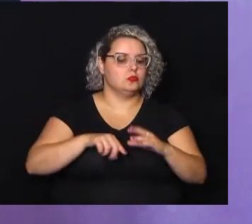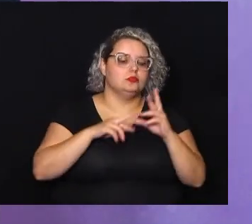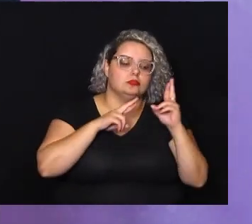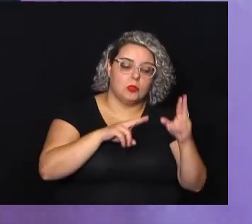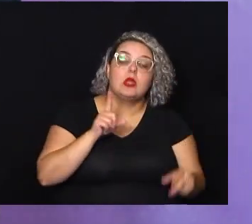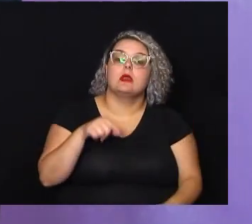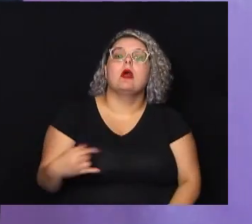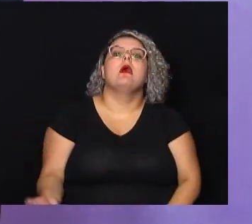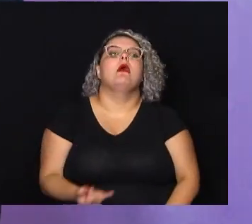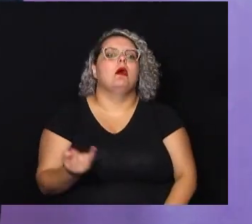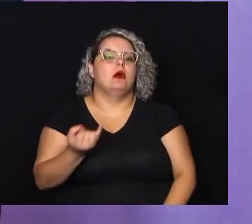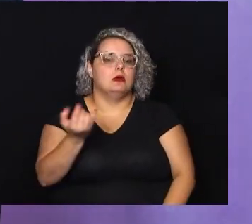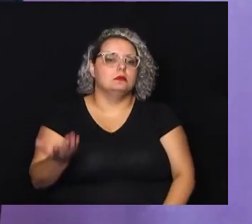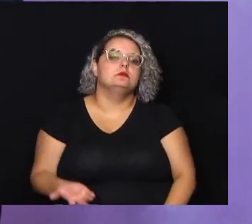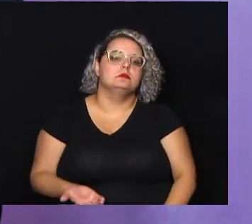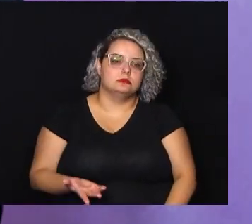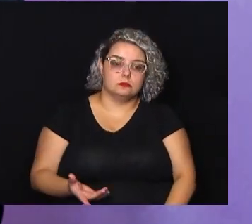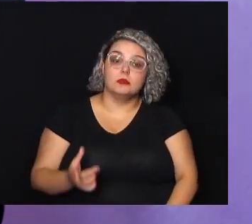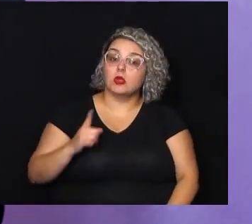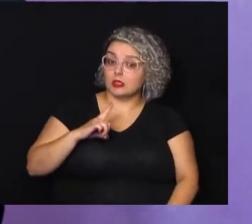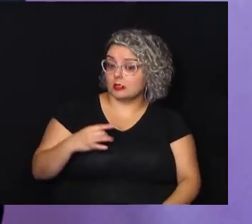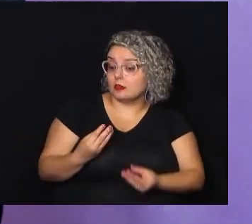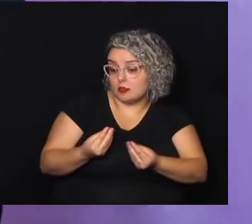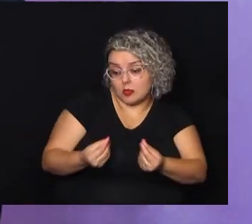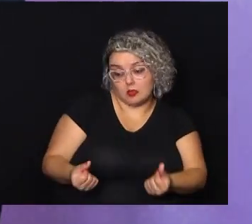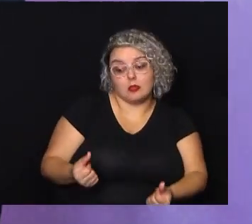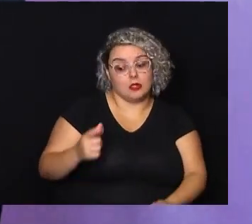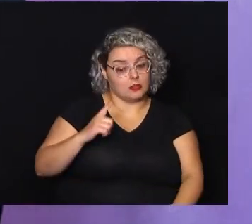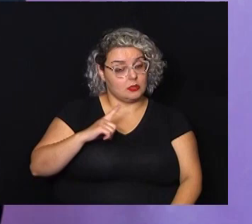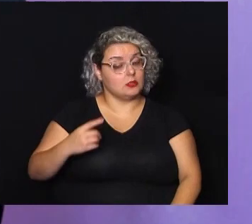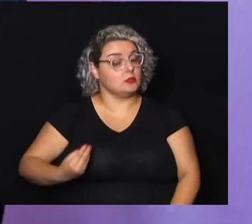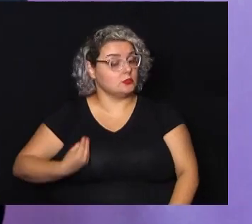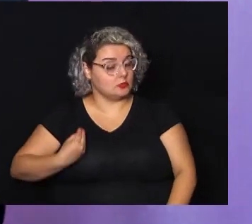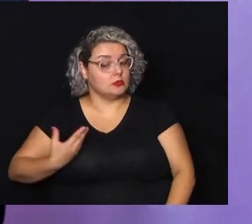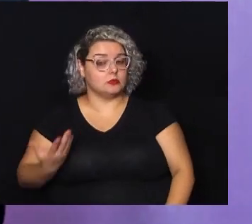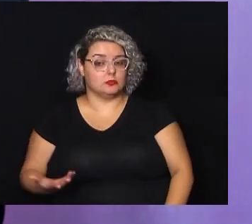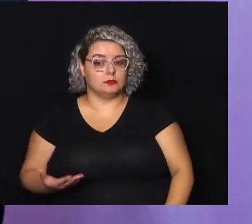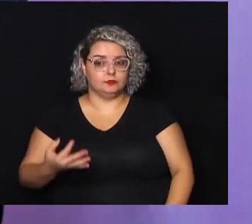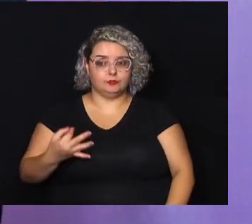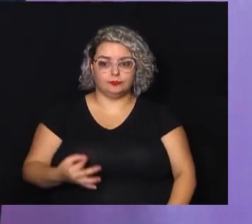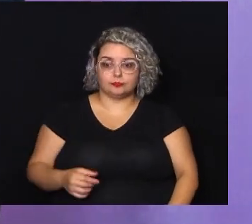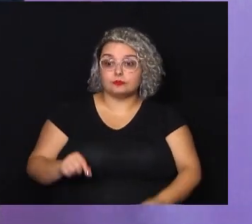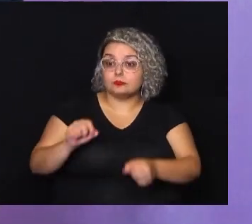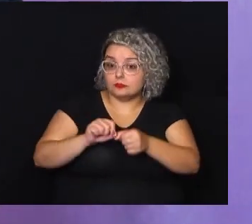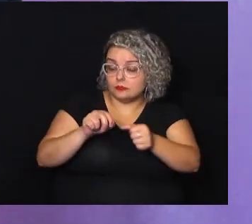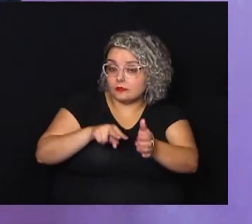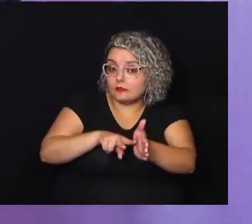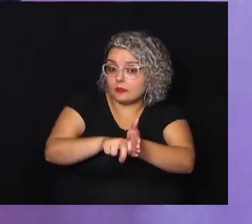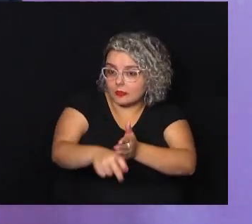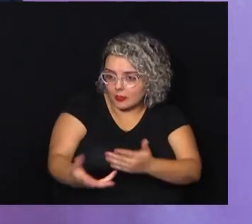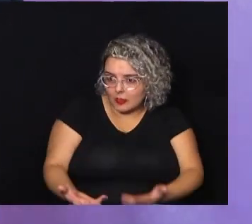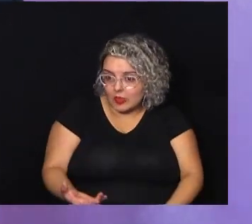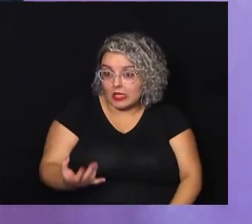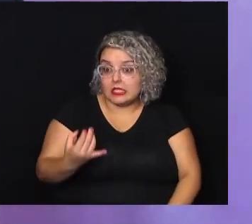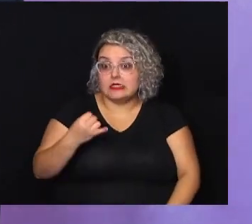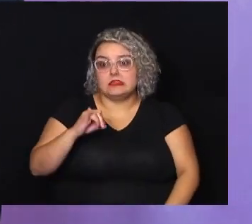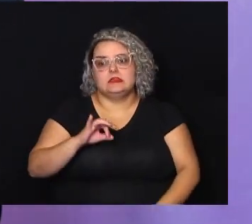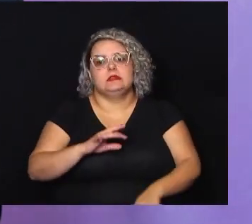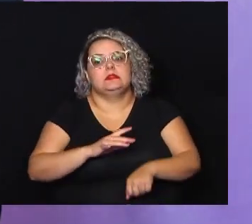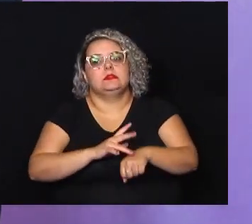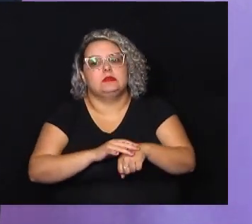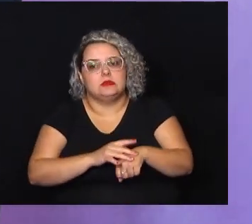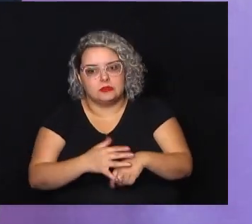não consiga atingir o sono profundo, que é tão importante para que a gente tenha uma qualidade de vida adequada. Fazendo